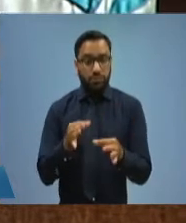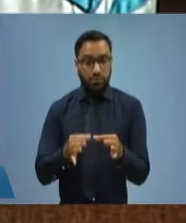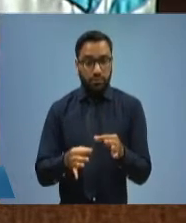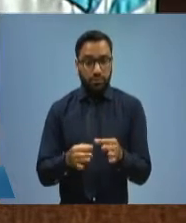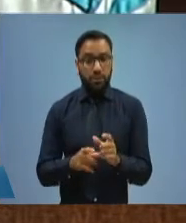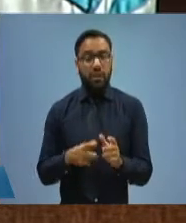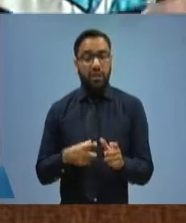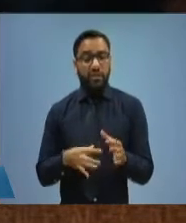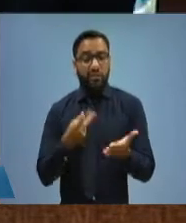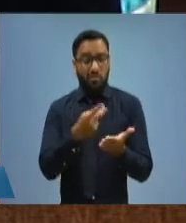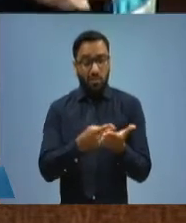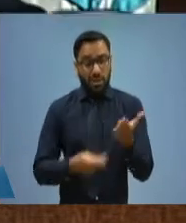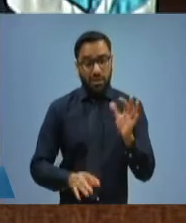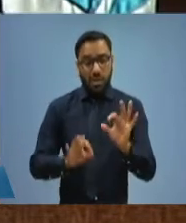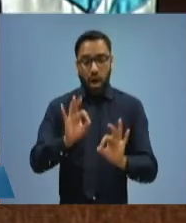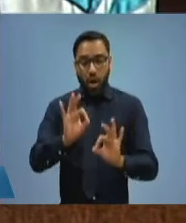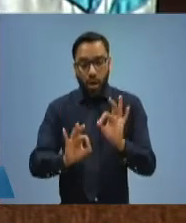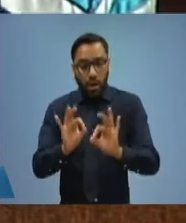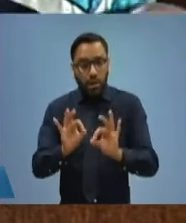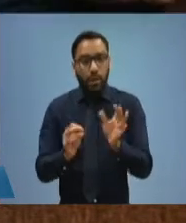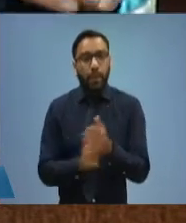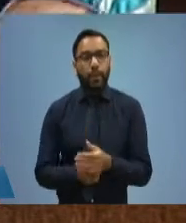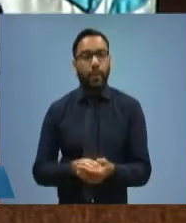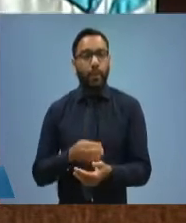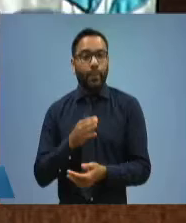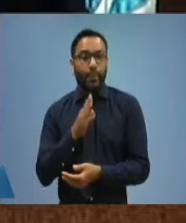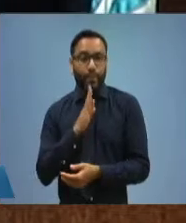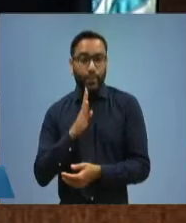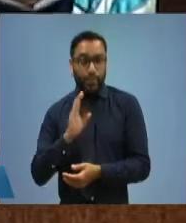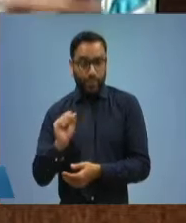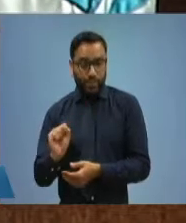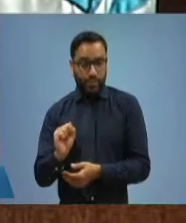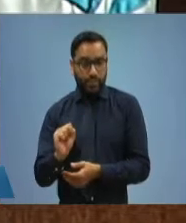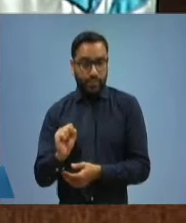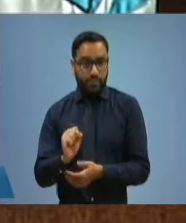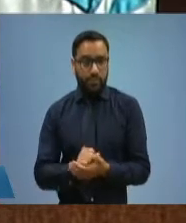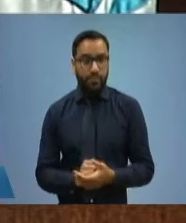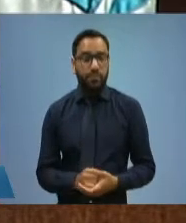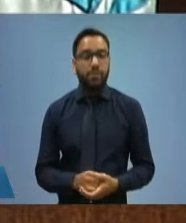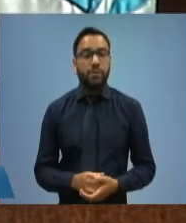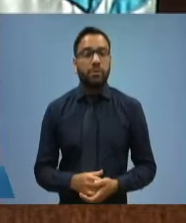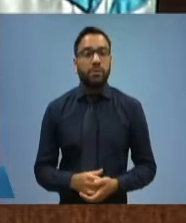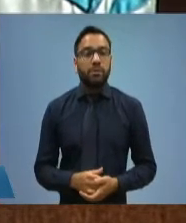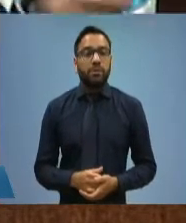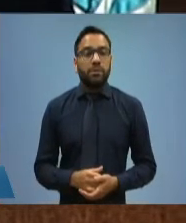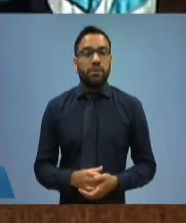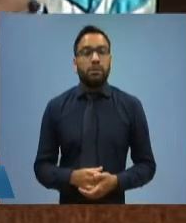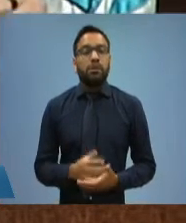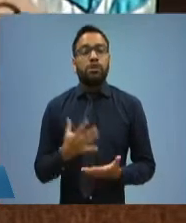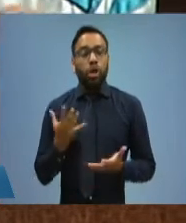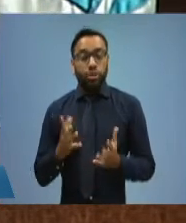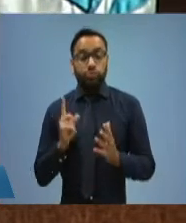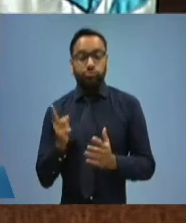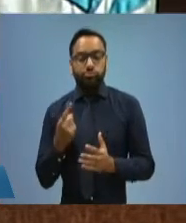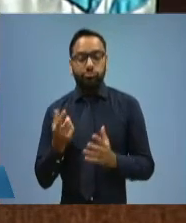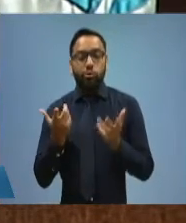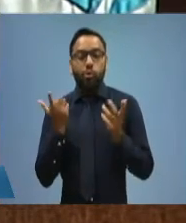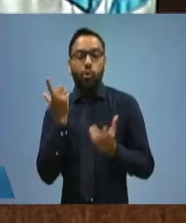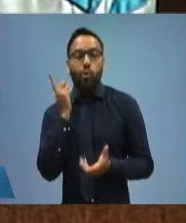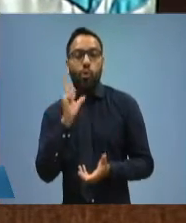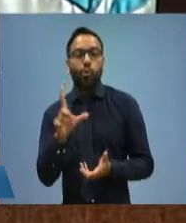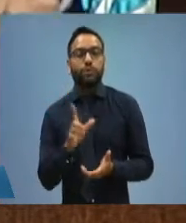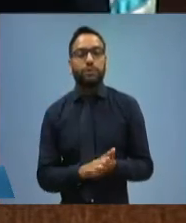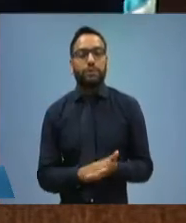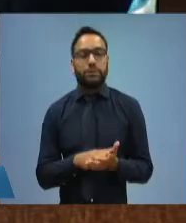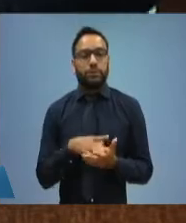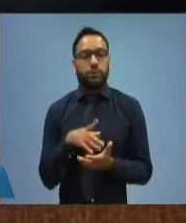de Souza, que a gente trouxe para o plenário, a gente conseguiu, inclusive em diálogo com o próprio vereador Claudinei, conseguiu derrubar aquele